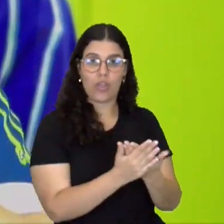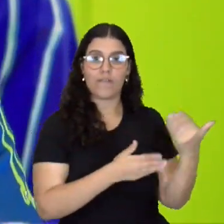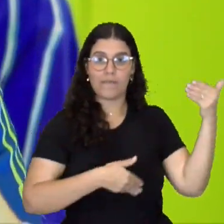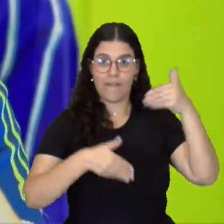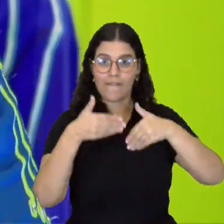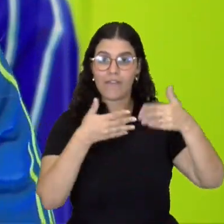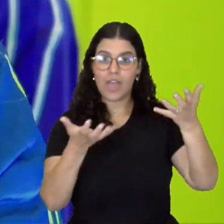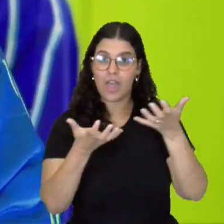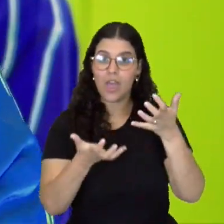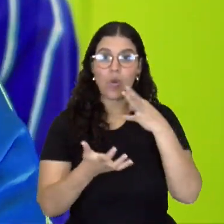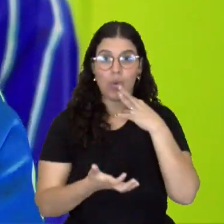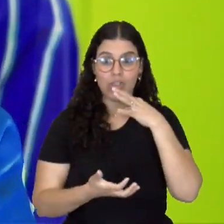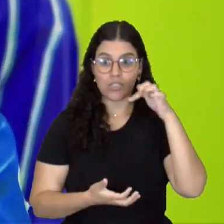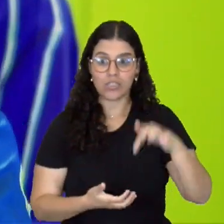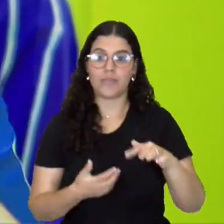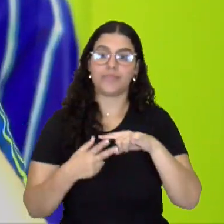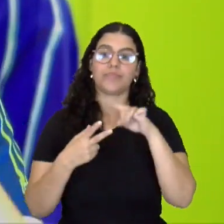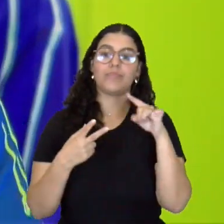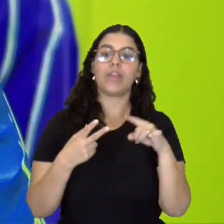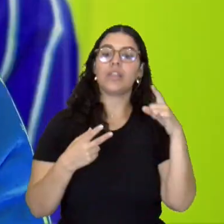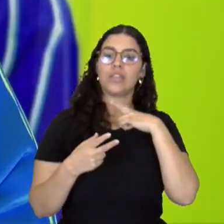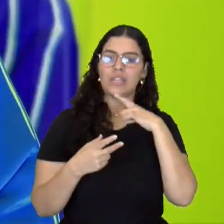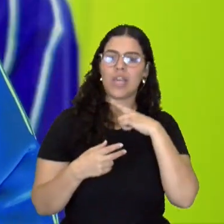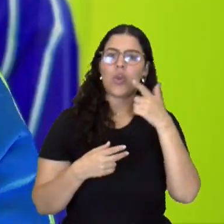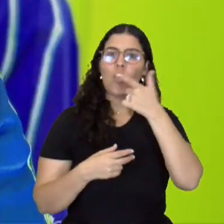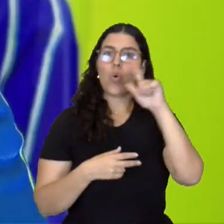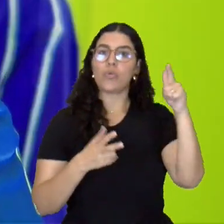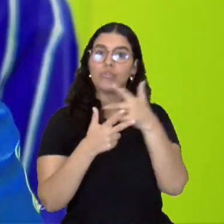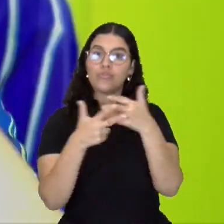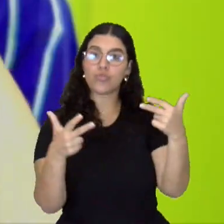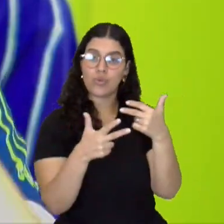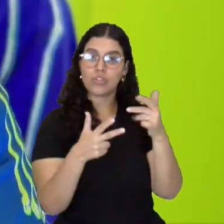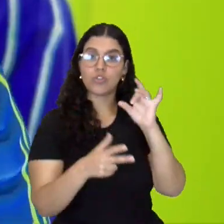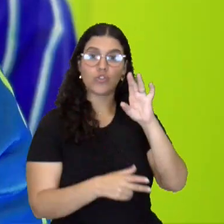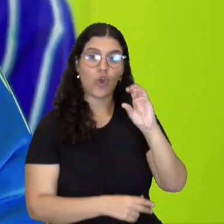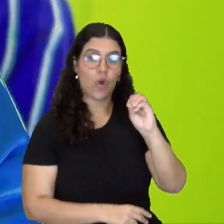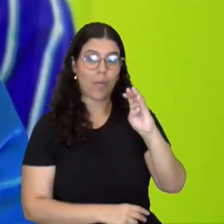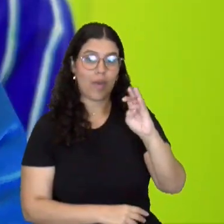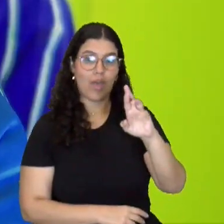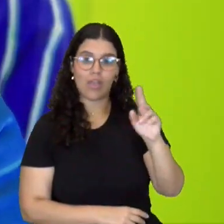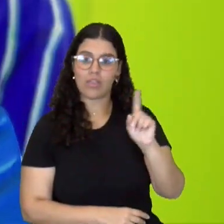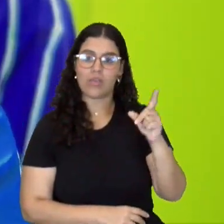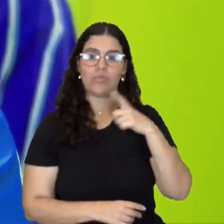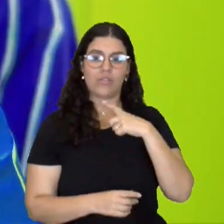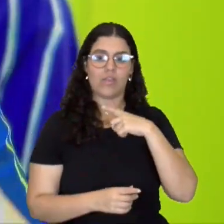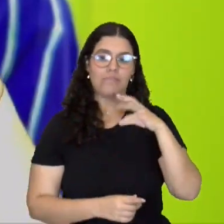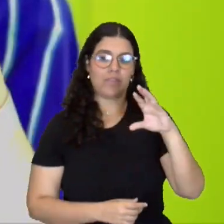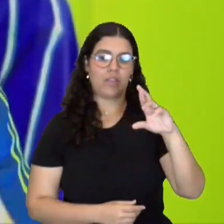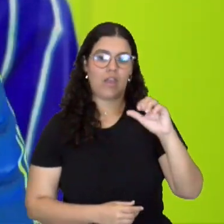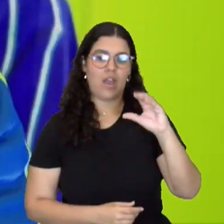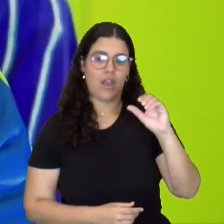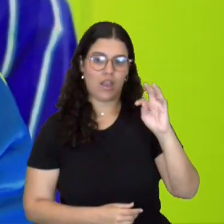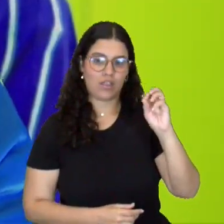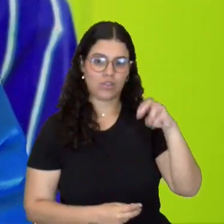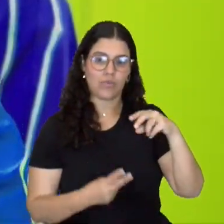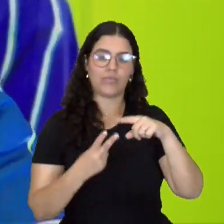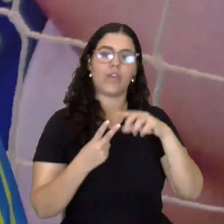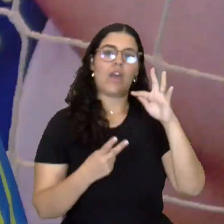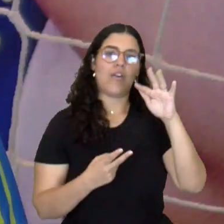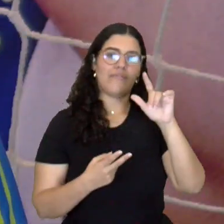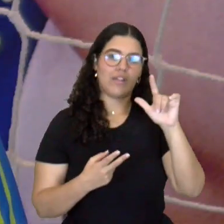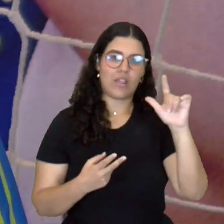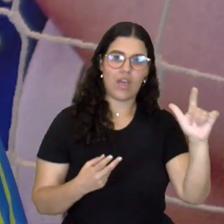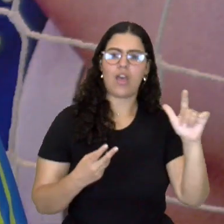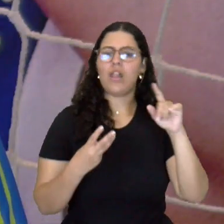festival, fora a OBR. A gente tem o nosso Hackathon, a gente tem o MNR, a gente também tem o FLL, que é